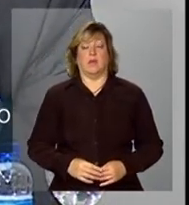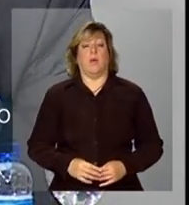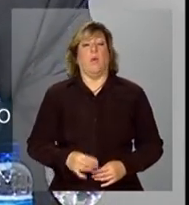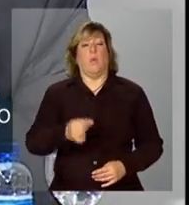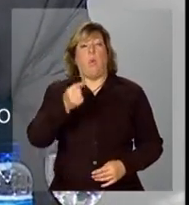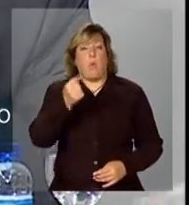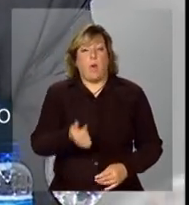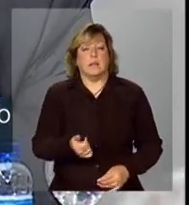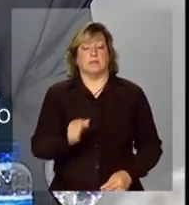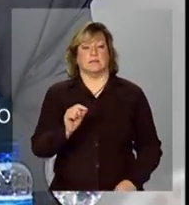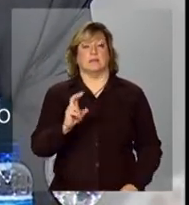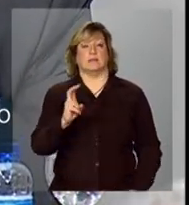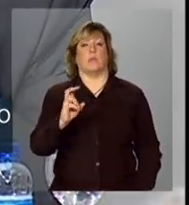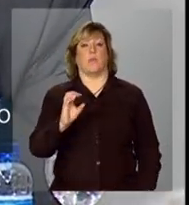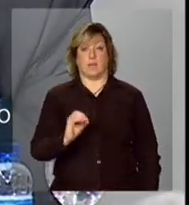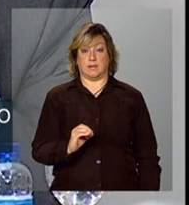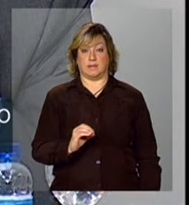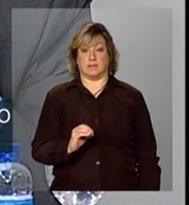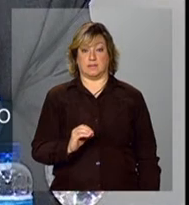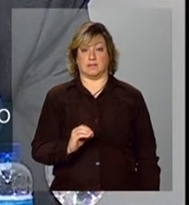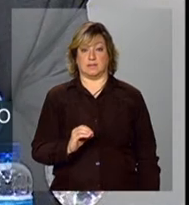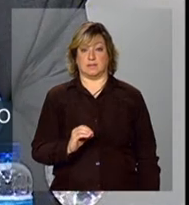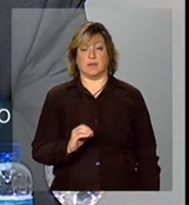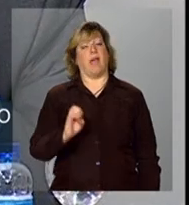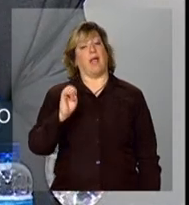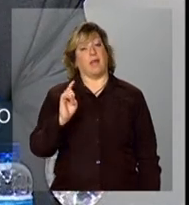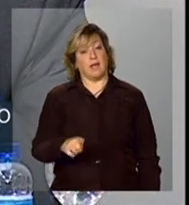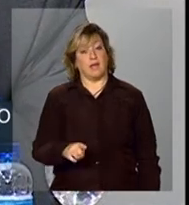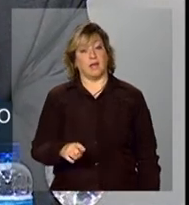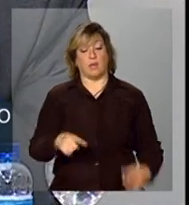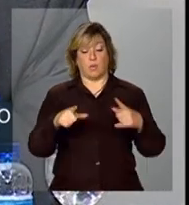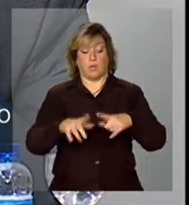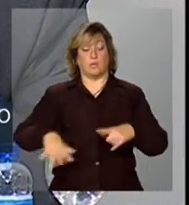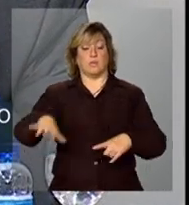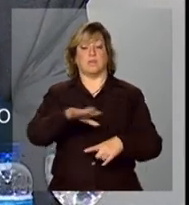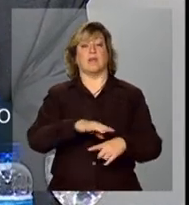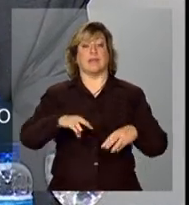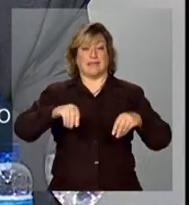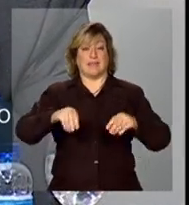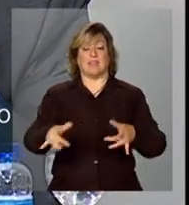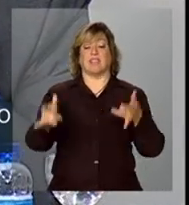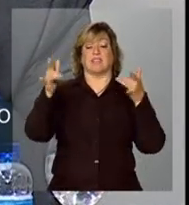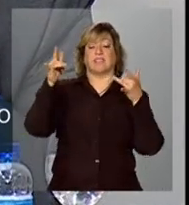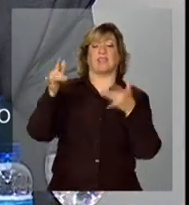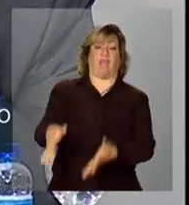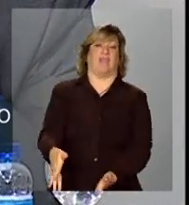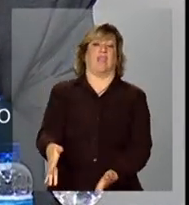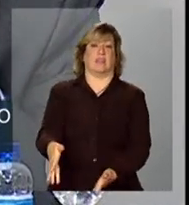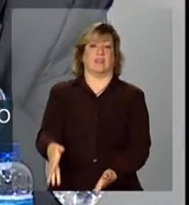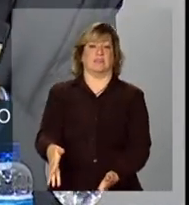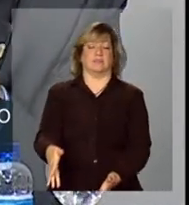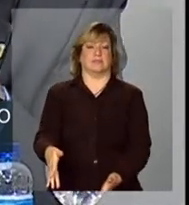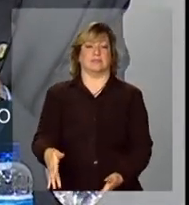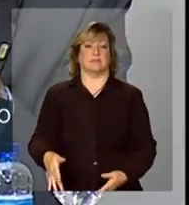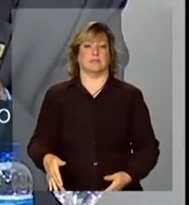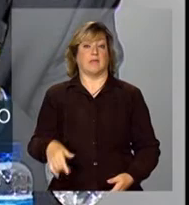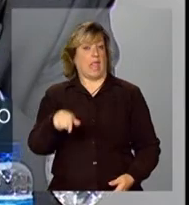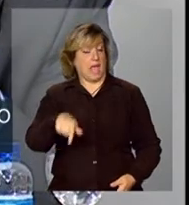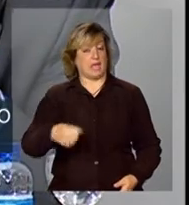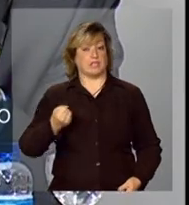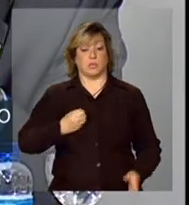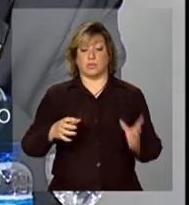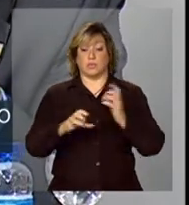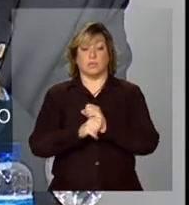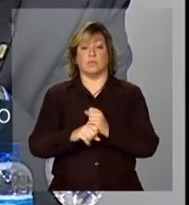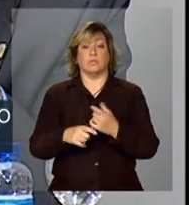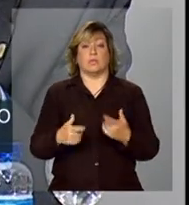Quase 50 são pastagens abandonadas. Então, esse número já não existe, não